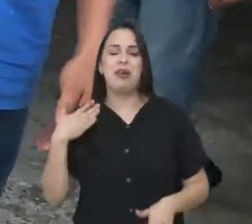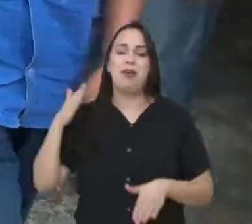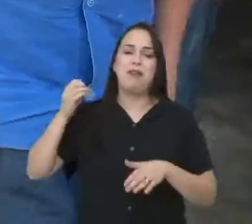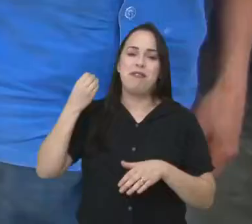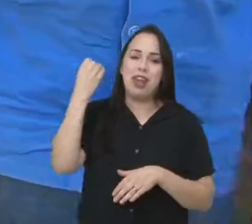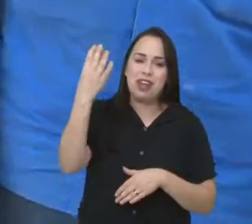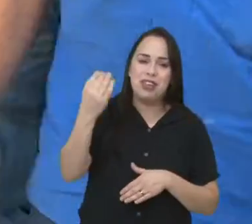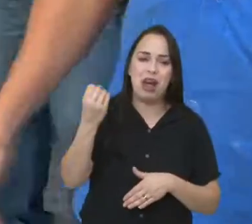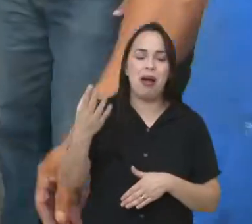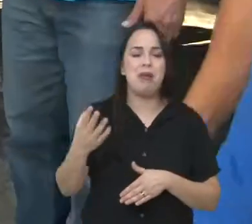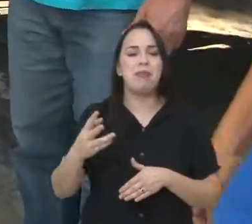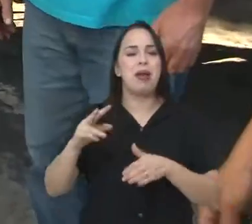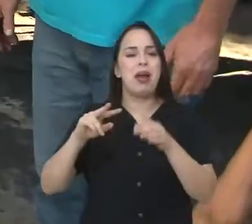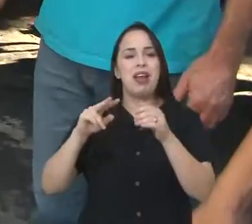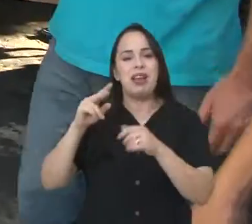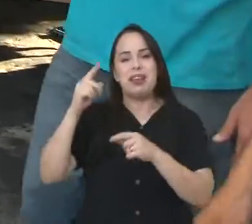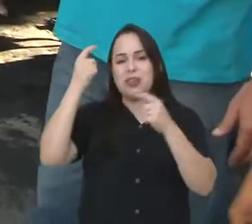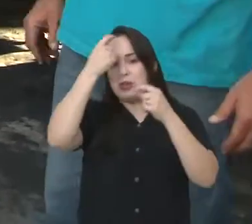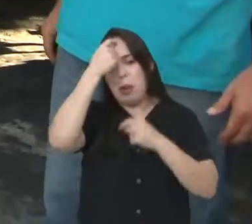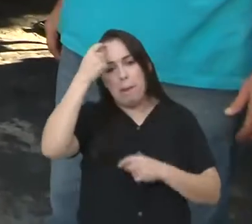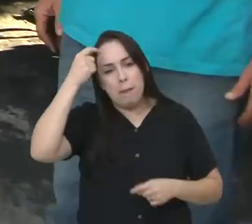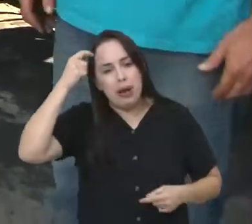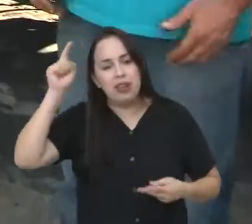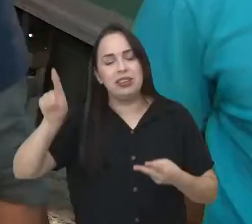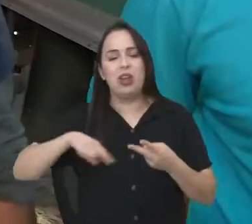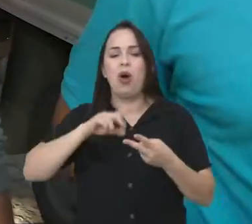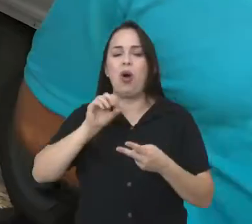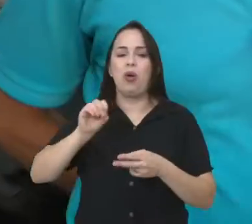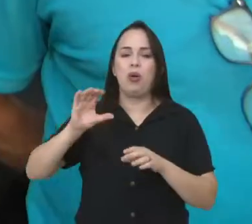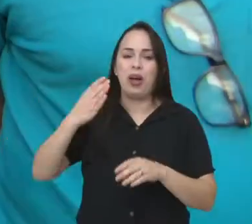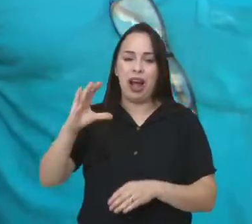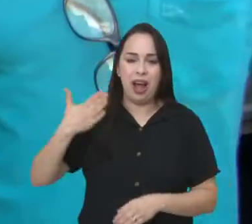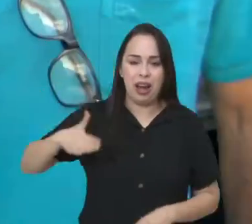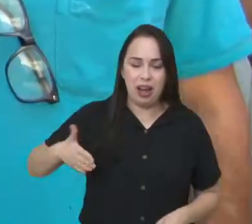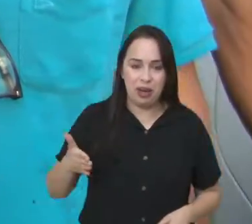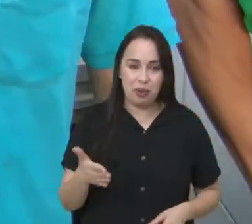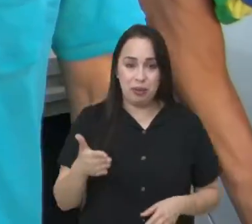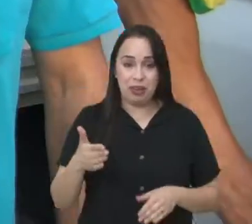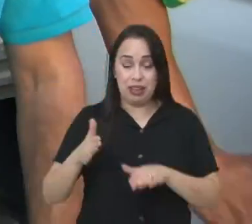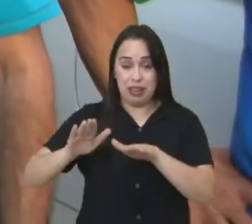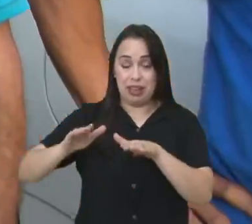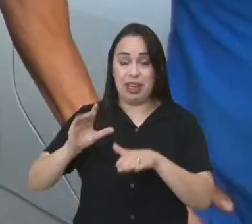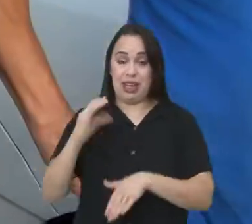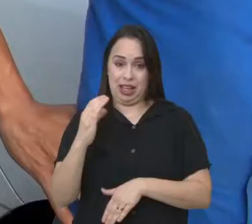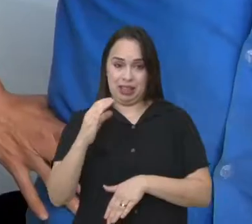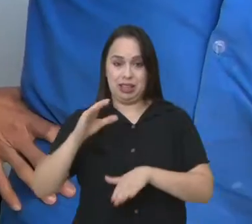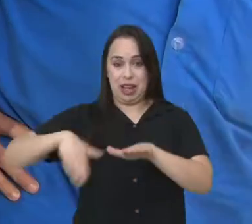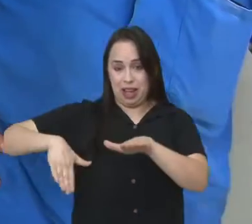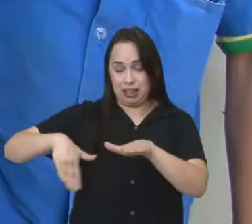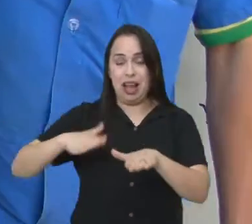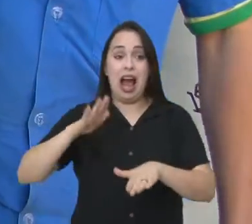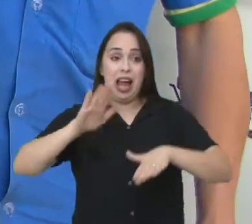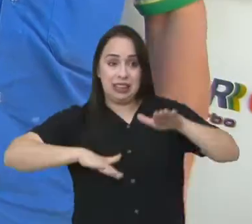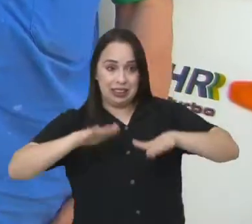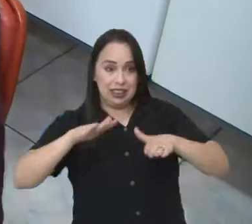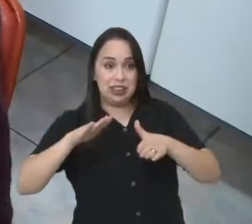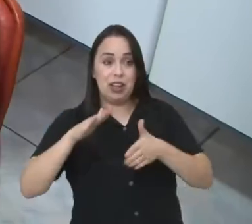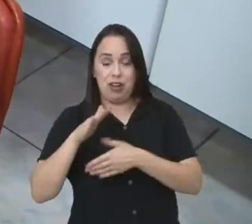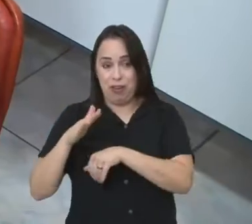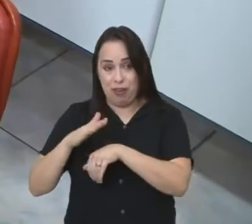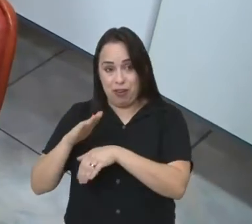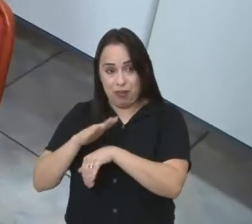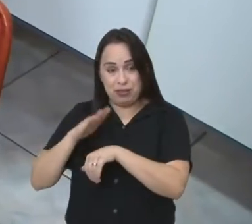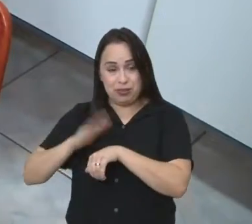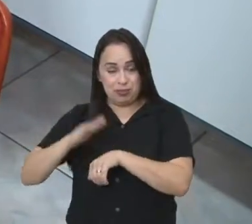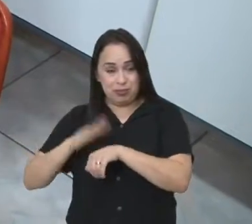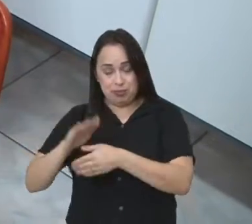São Bento. Mas eles são muito bons para mim, eu gosto muito deles. Então, de vez em quando, eu tenho que fazer o bolinho e dar para eles.